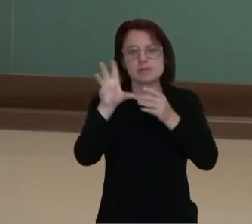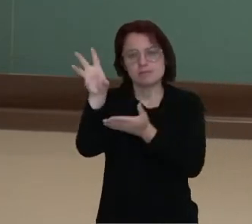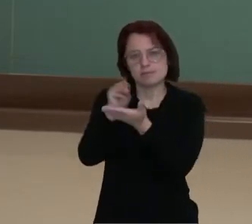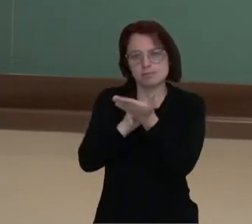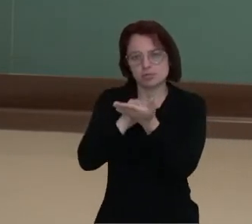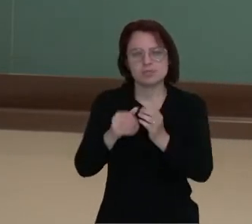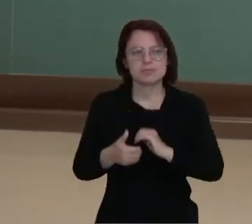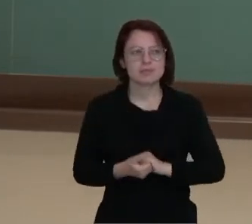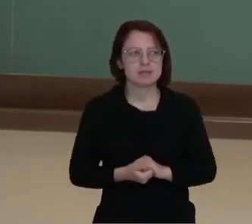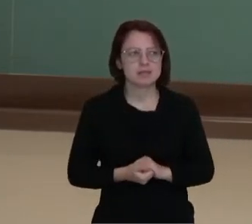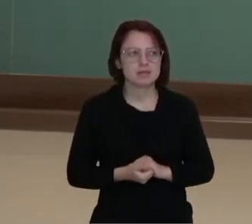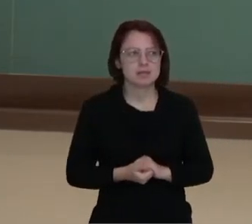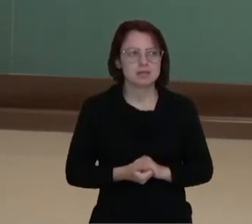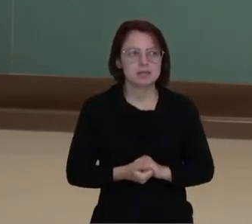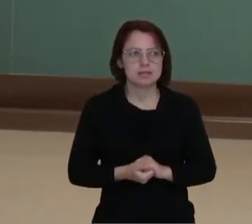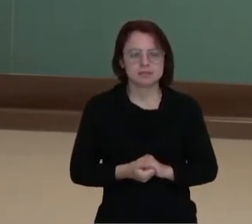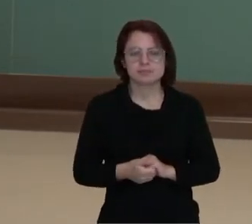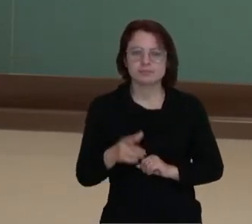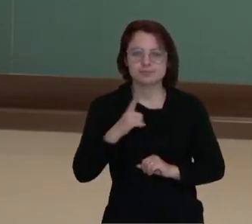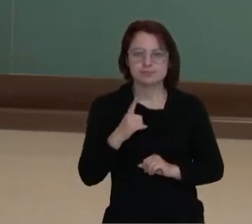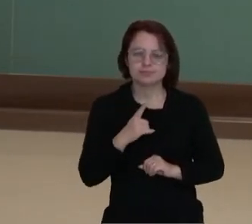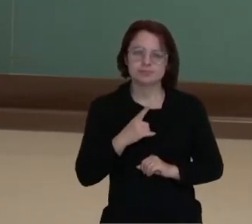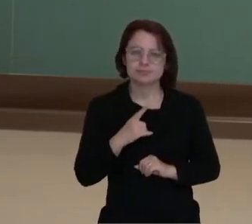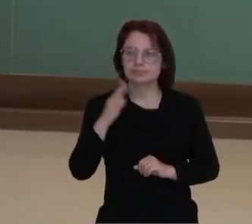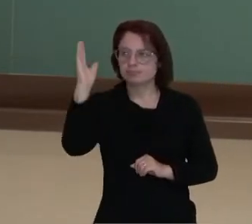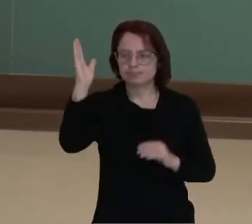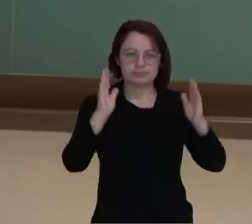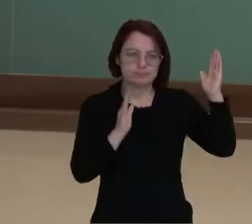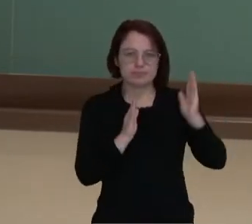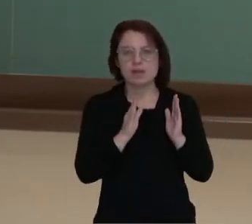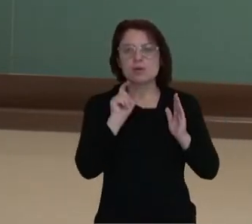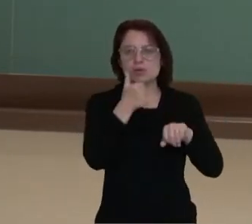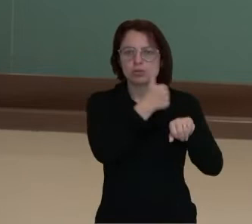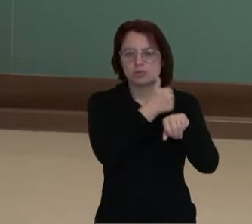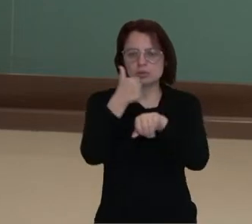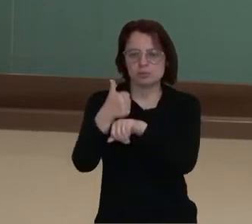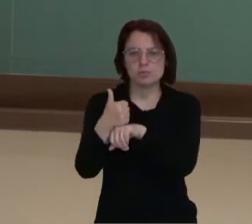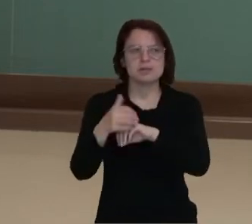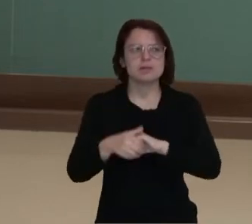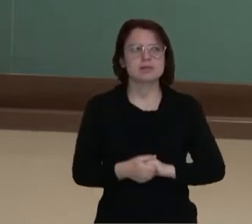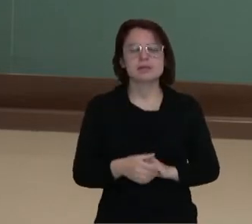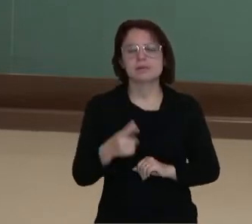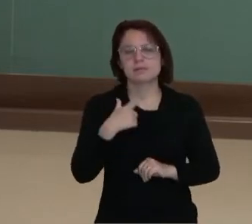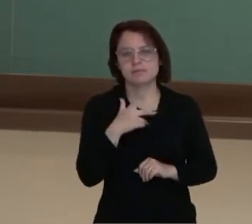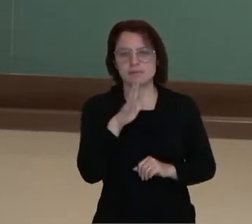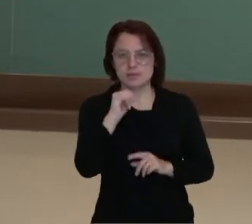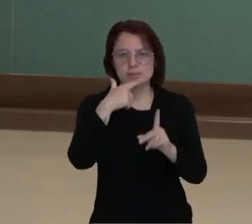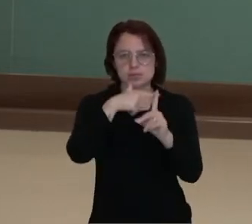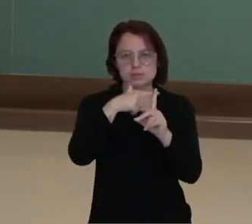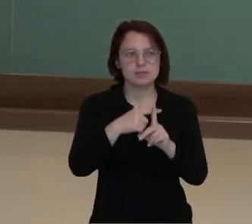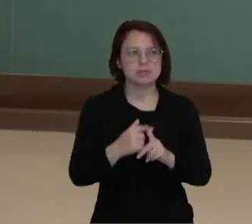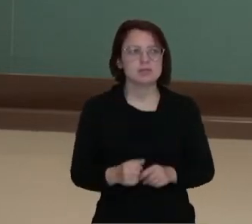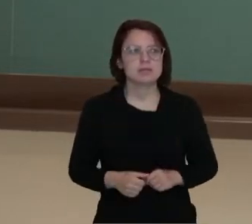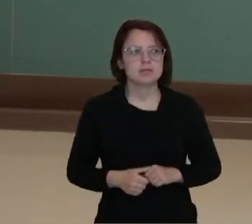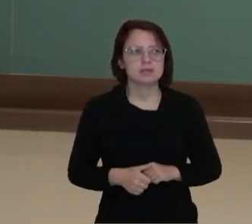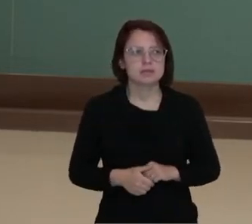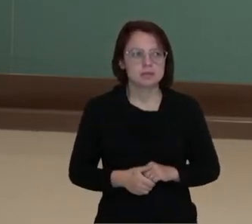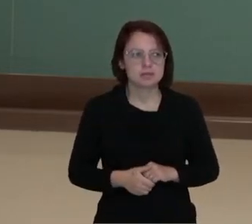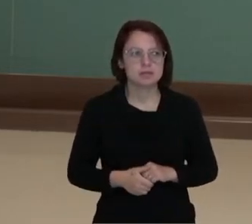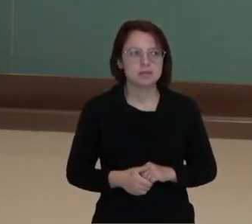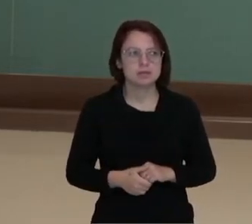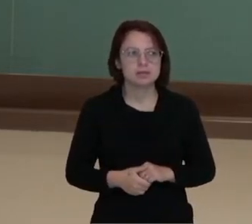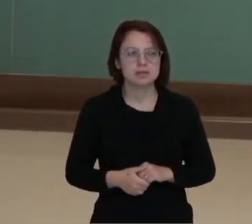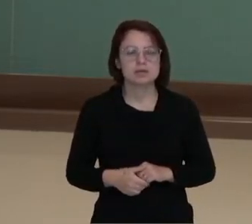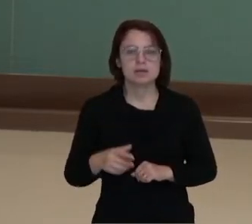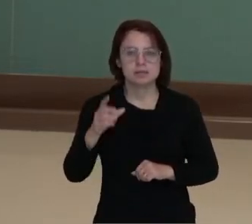que vai ser expressada. Então, ganhei do pai e da mãe os dois dominantes, vai ser o sangue positivo. Ganhei um dominante recessivo, vai ser o